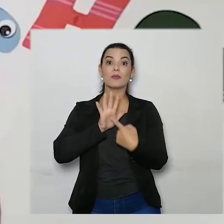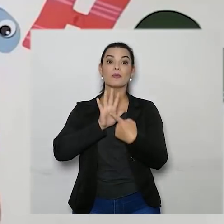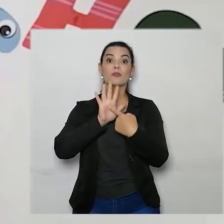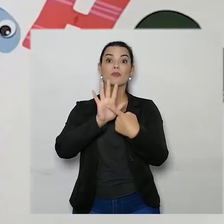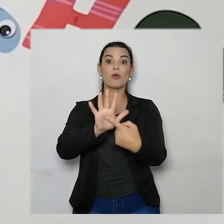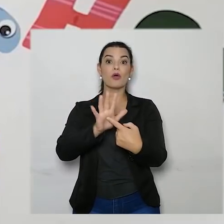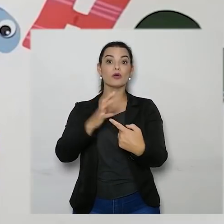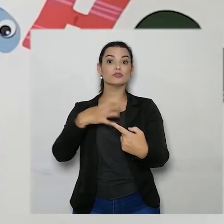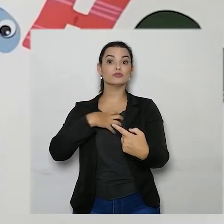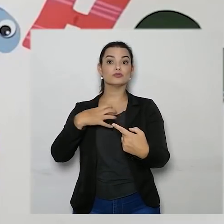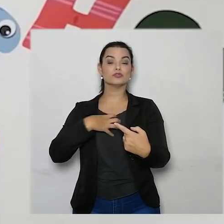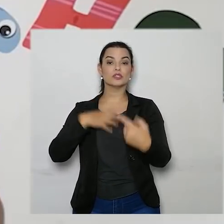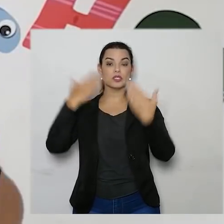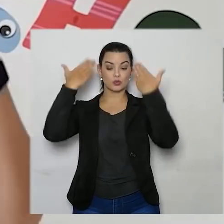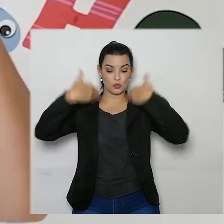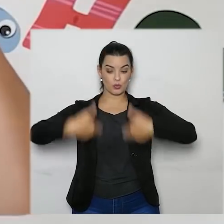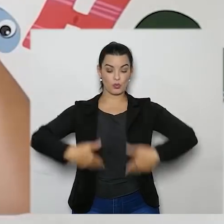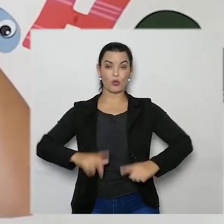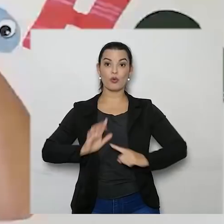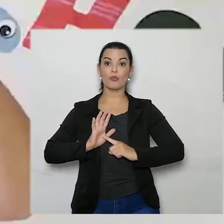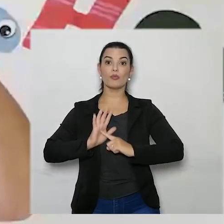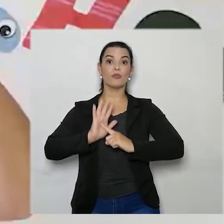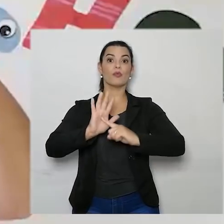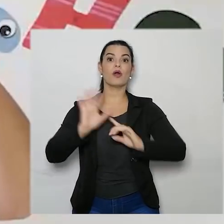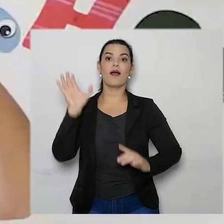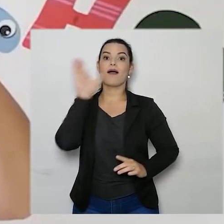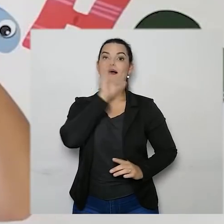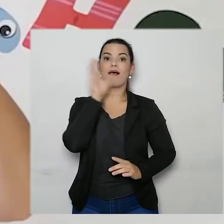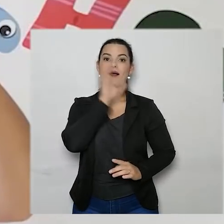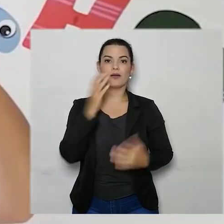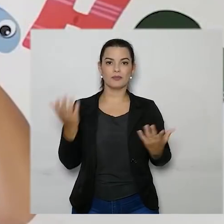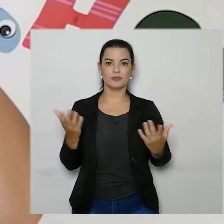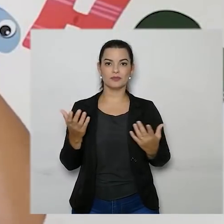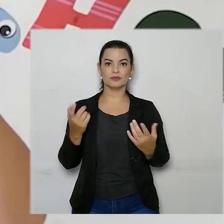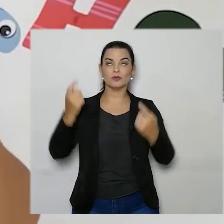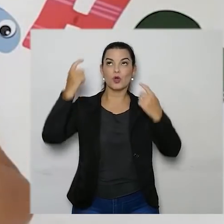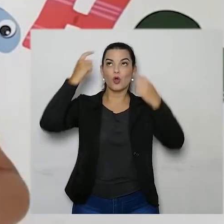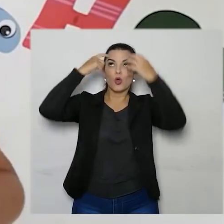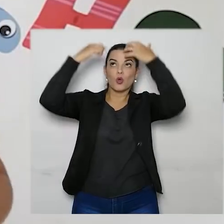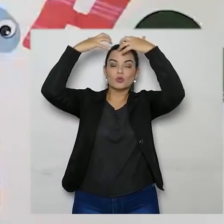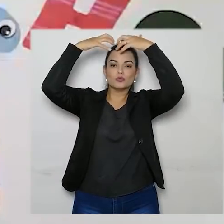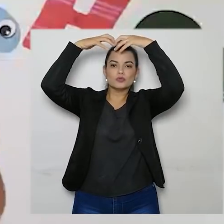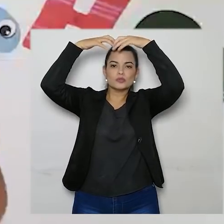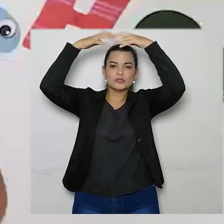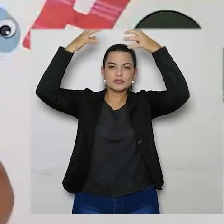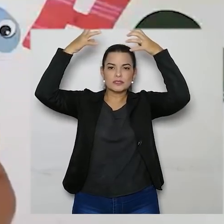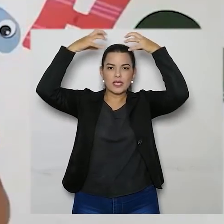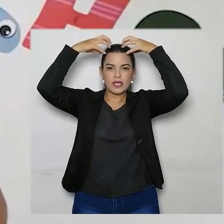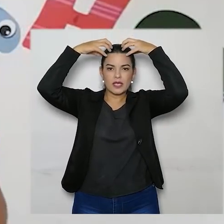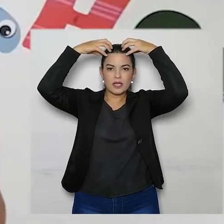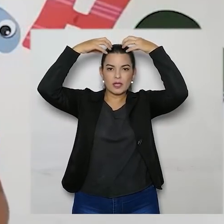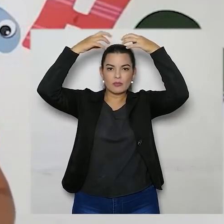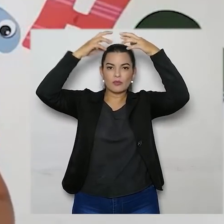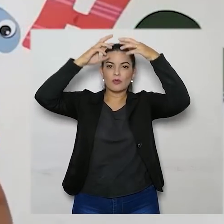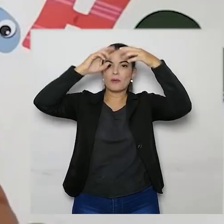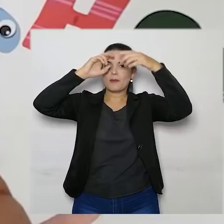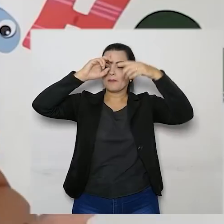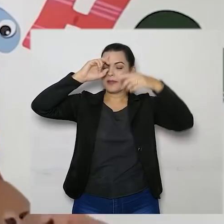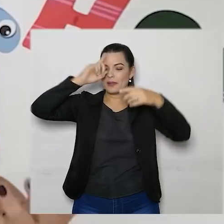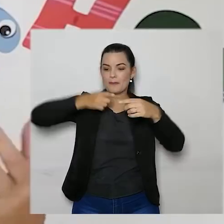instintiva do seu organismo. É uma resposta que vem lá do seu cérebro, a partir